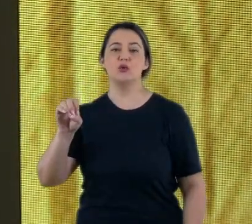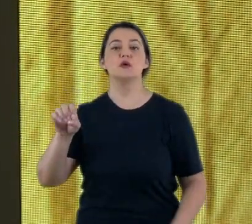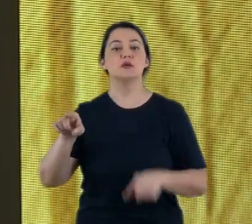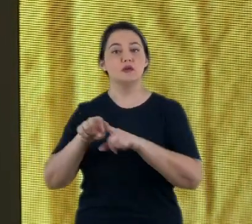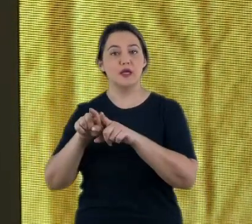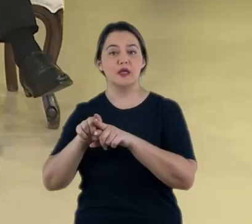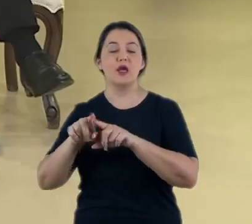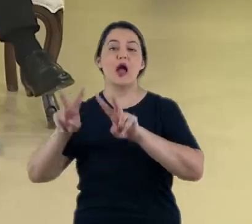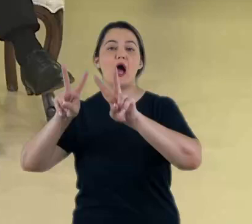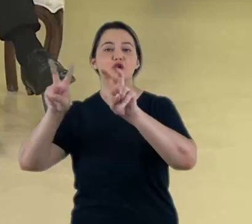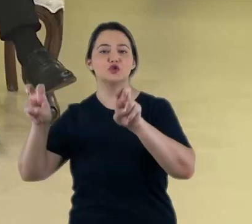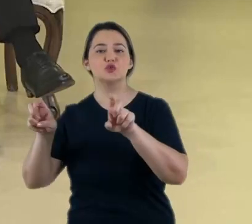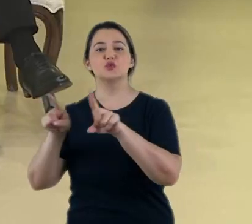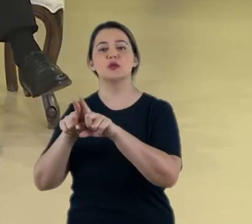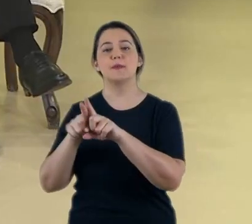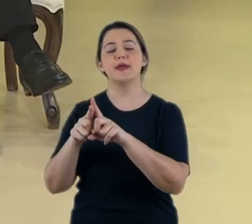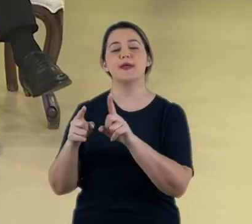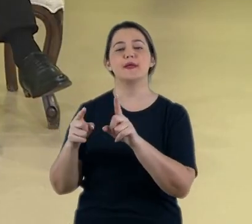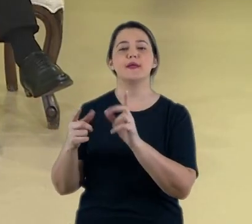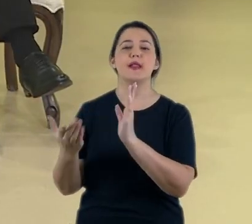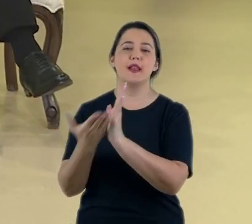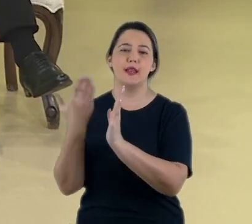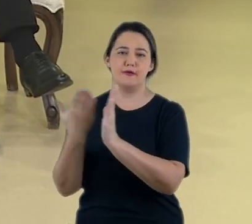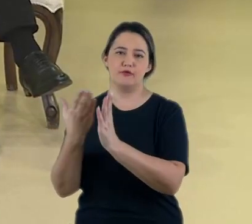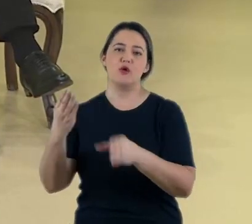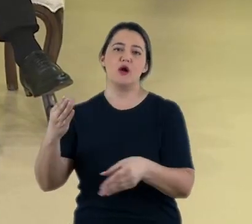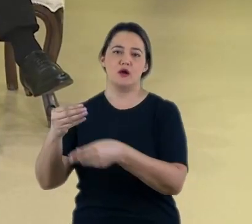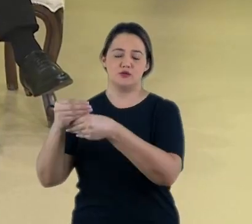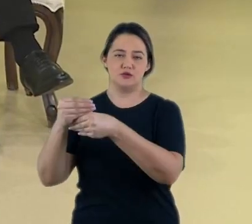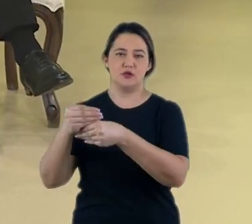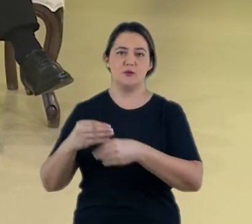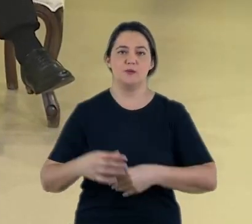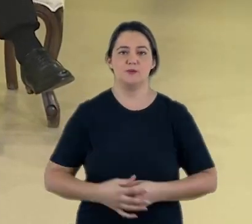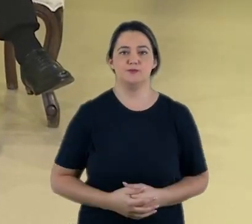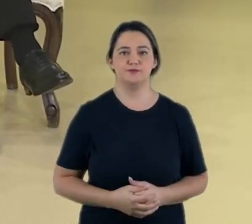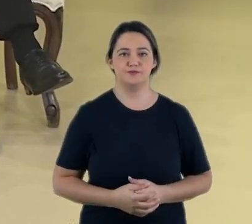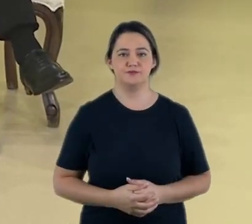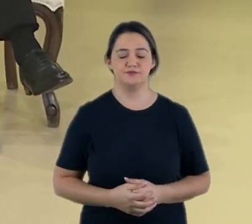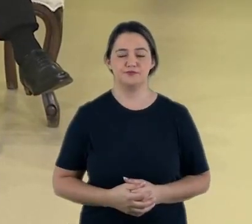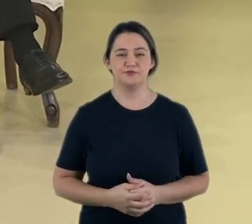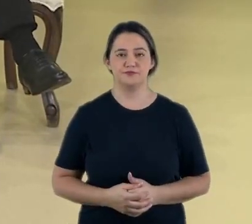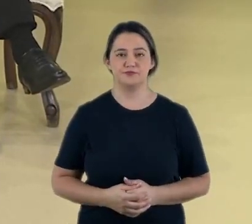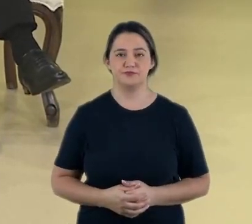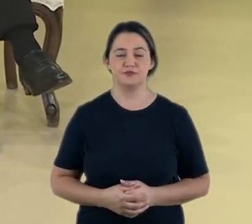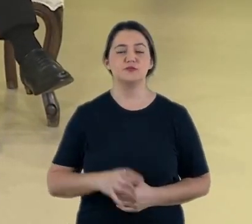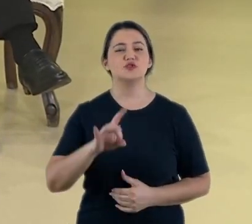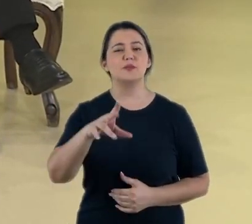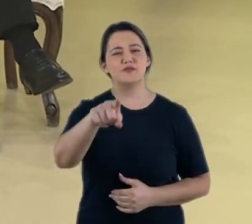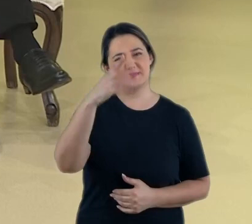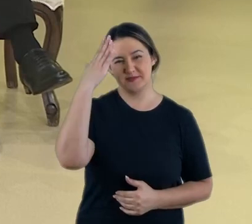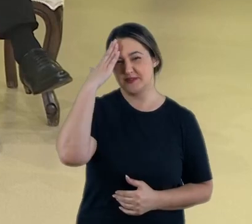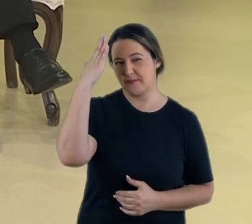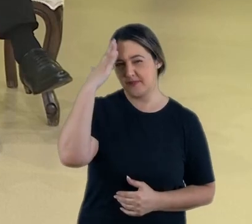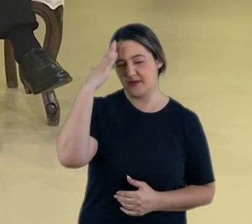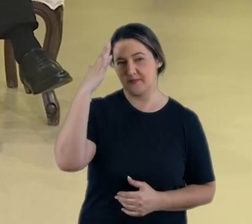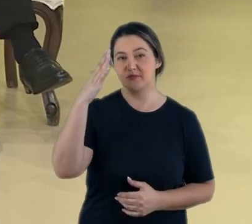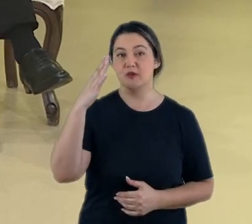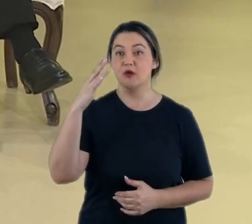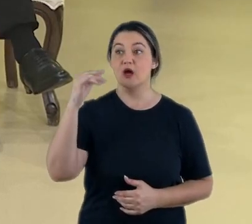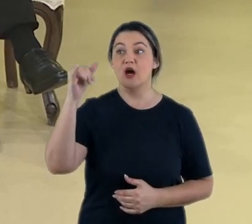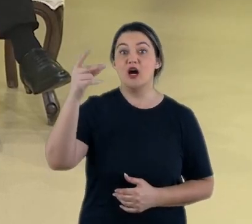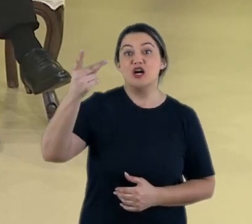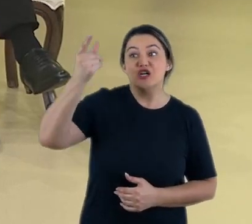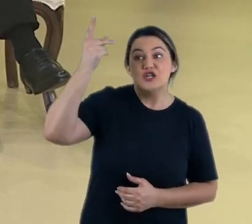adicionais. Eu vou dar mais um exemplo para você, já que eu estou falando de interpretações ao longo da história. Só para você ter uma noção, os